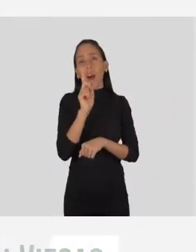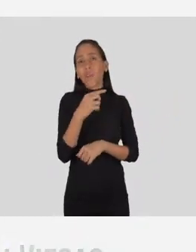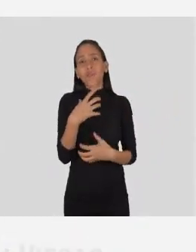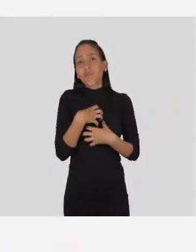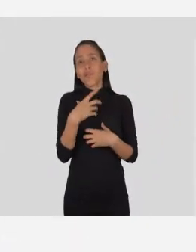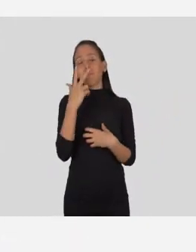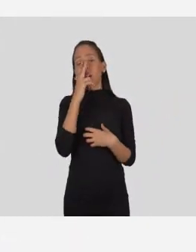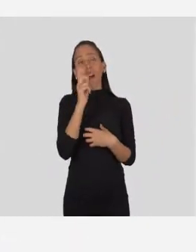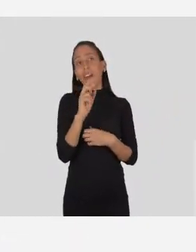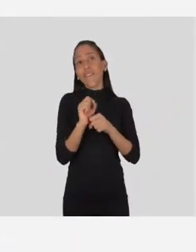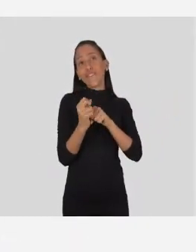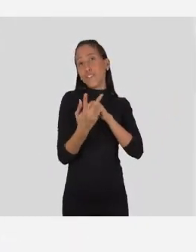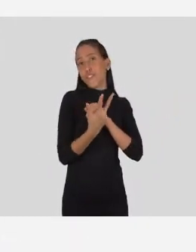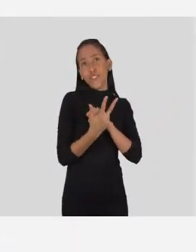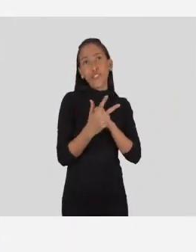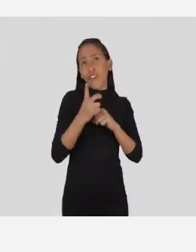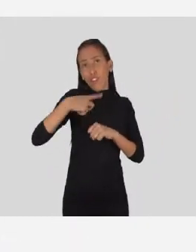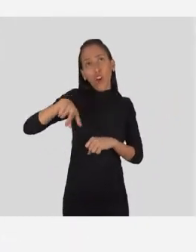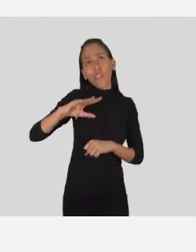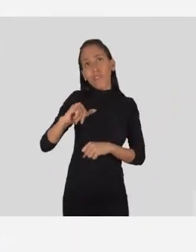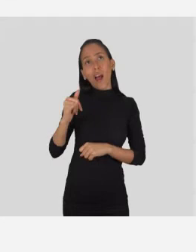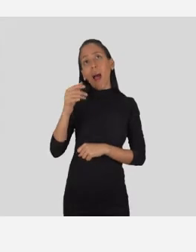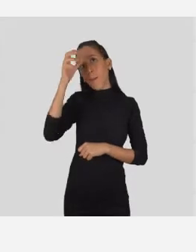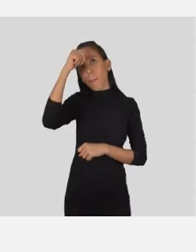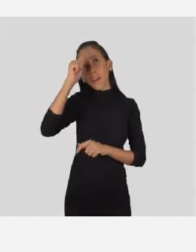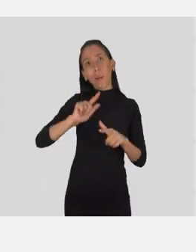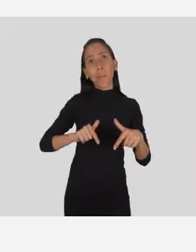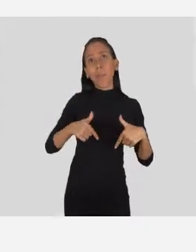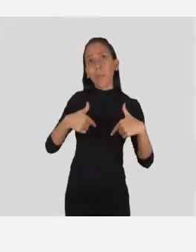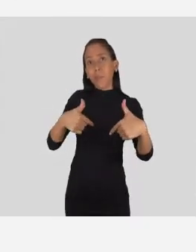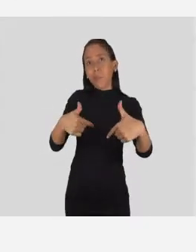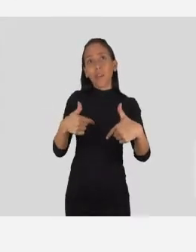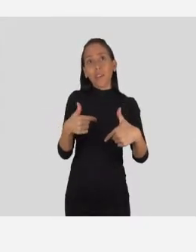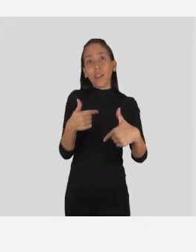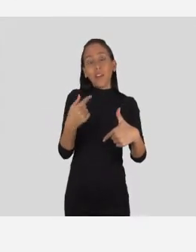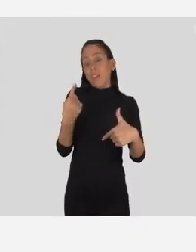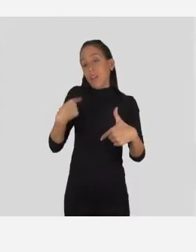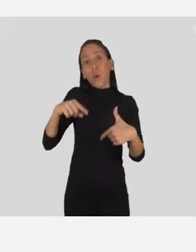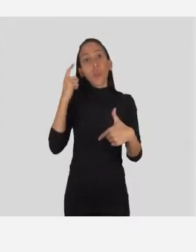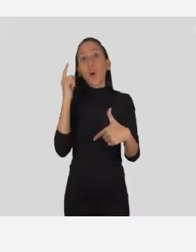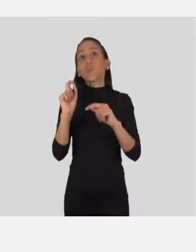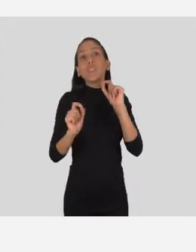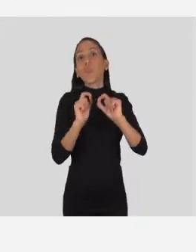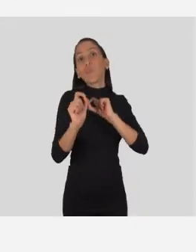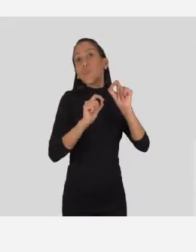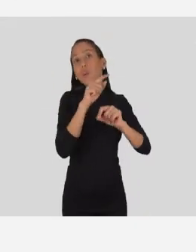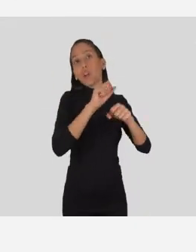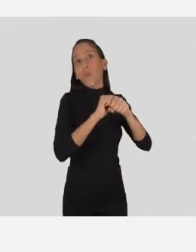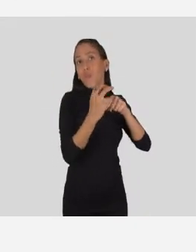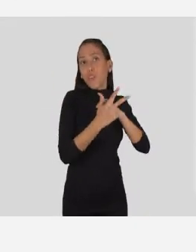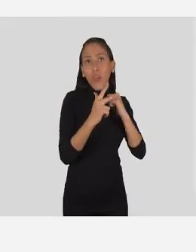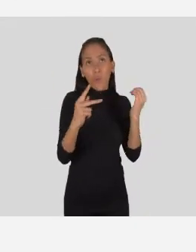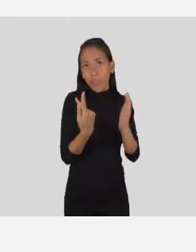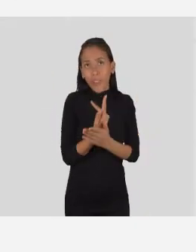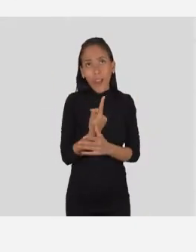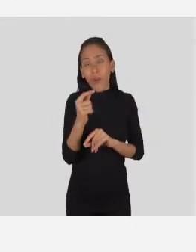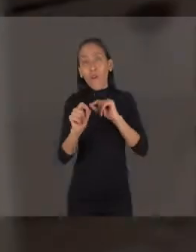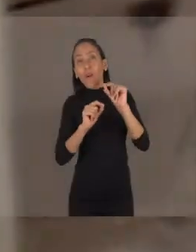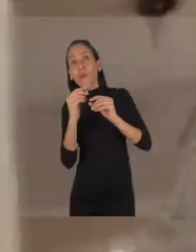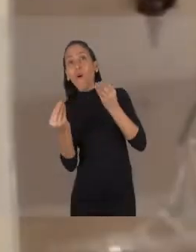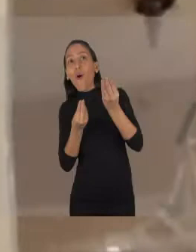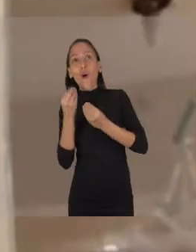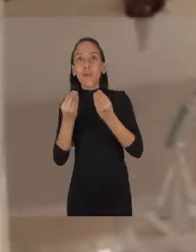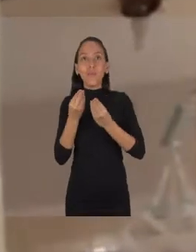chegou, né? E a gente vai ter que saber lidar com isso, mesmo não sabendo o que ele faria ou como